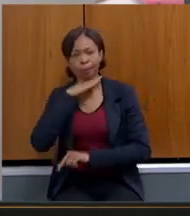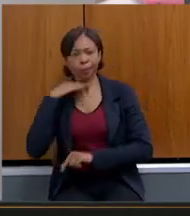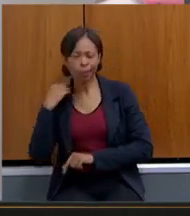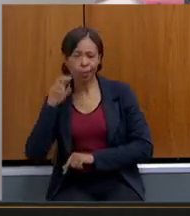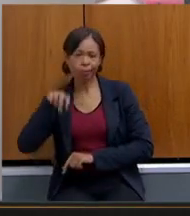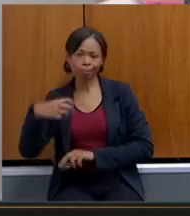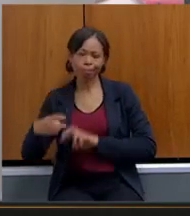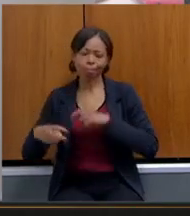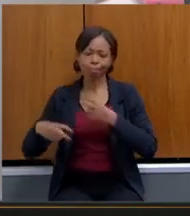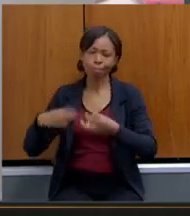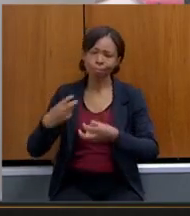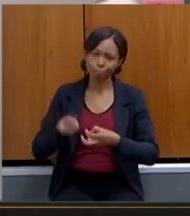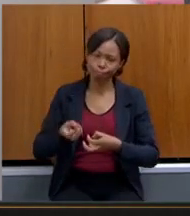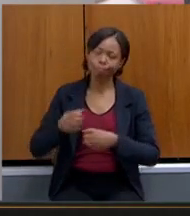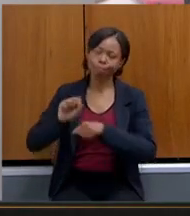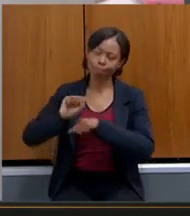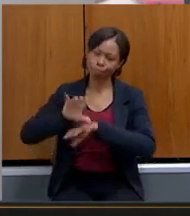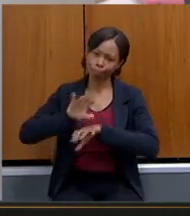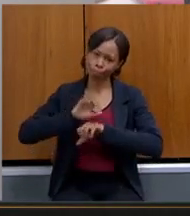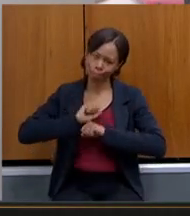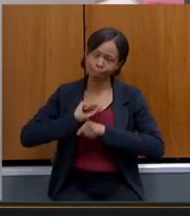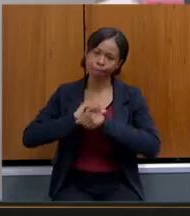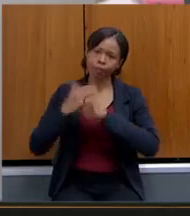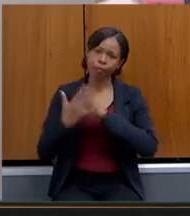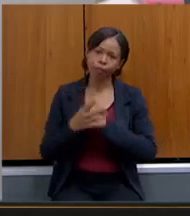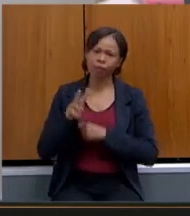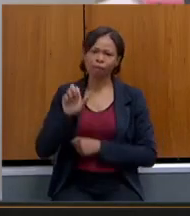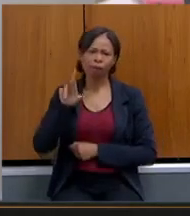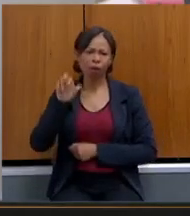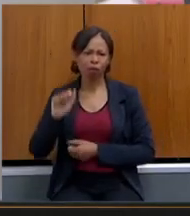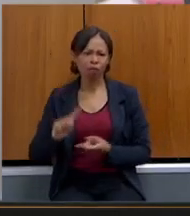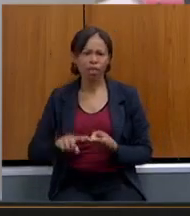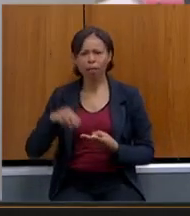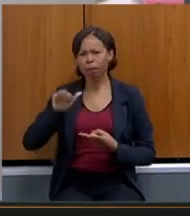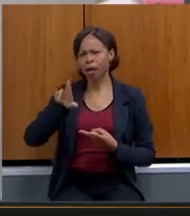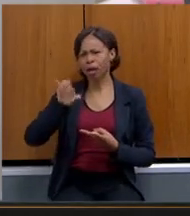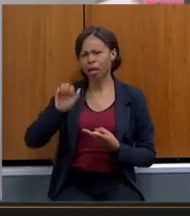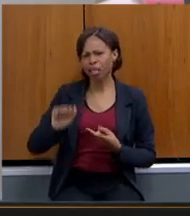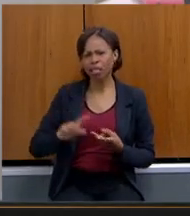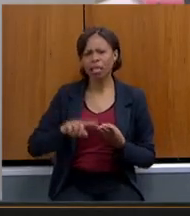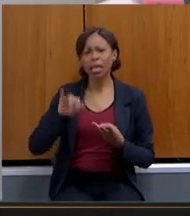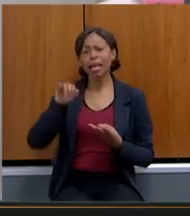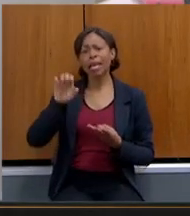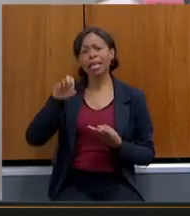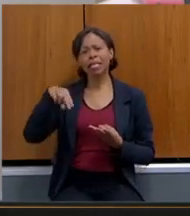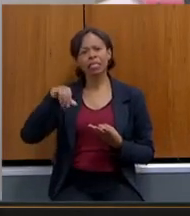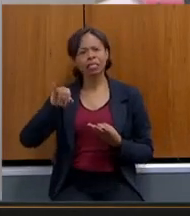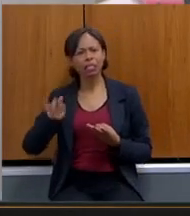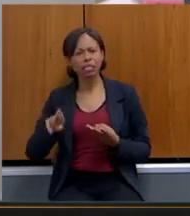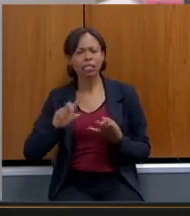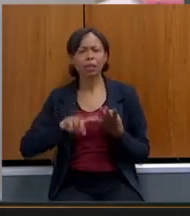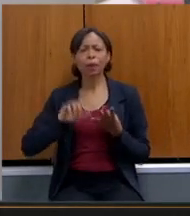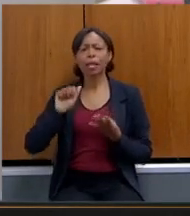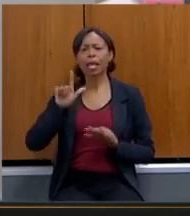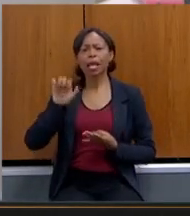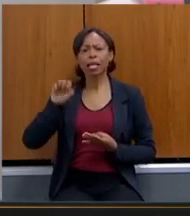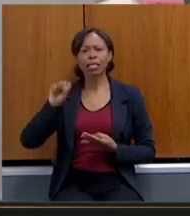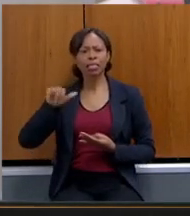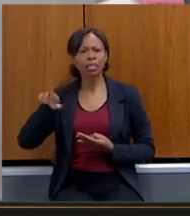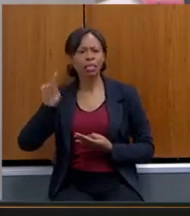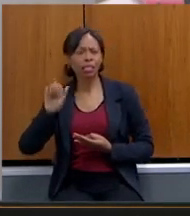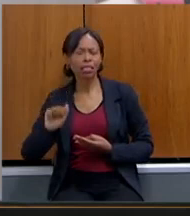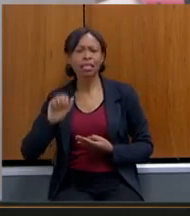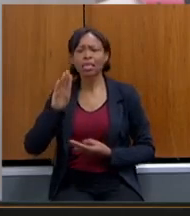todos eles Maria Barbosa Vera Lúcia da Silva Maria Elisabeth n Martins Alessandra Rodrigues